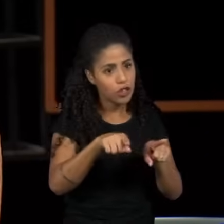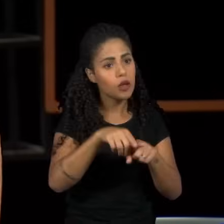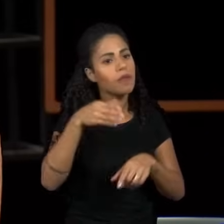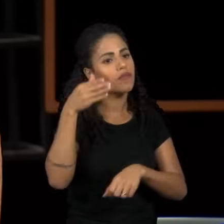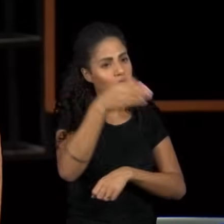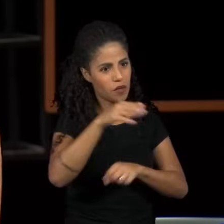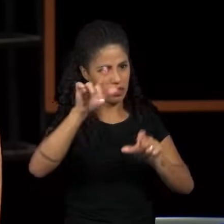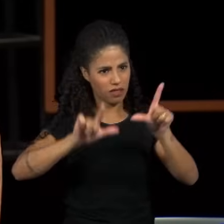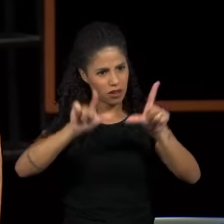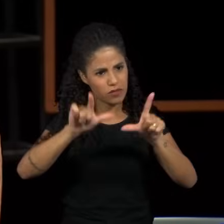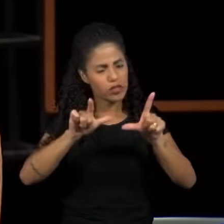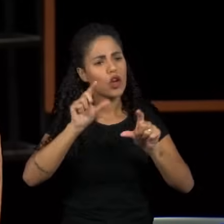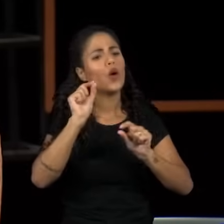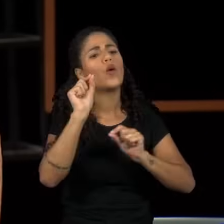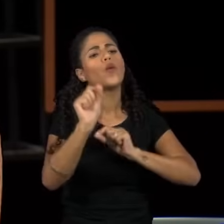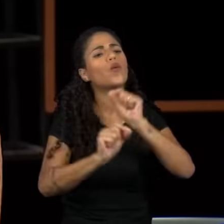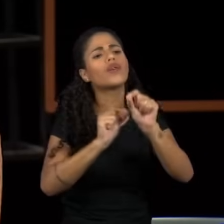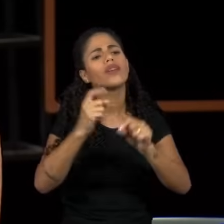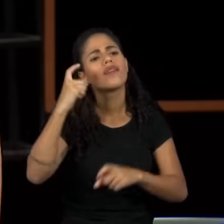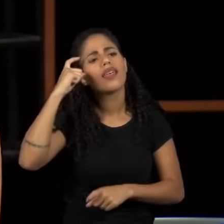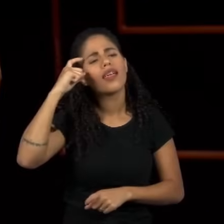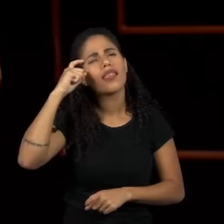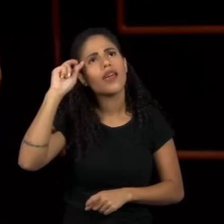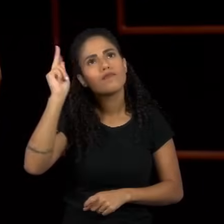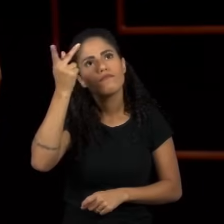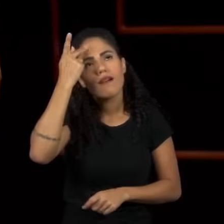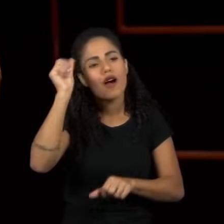televisão. Sim. O que te fez mudar de ideia?